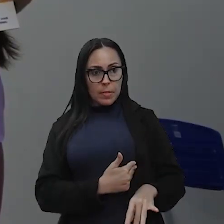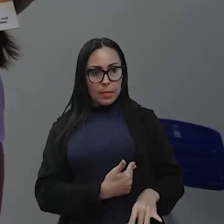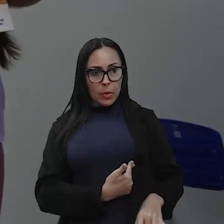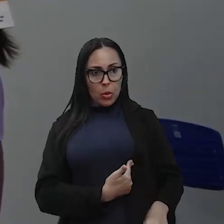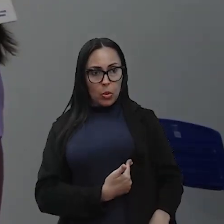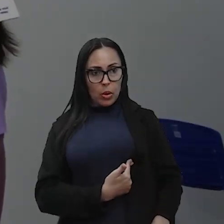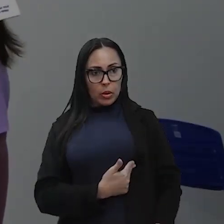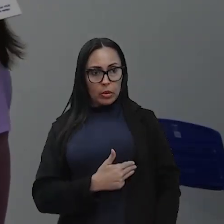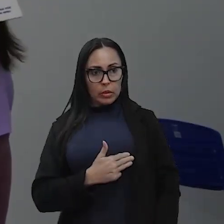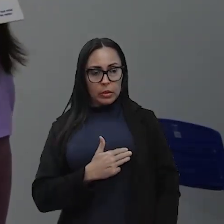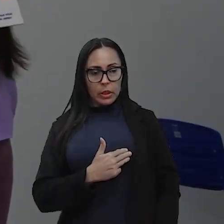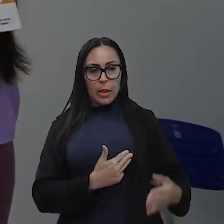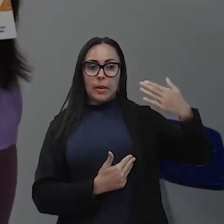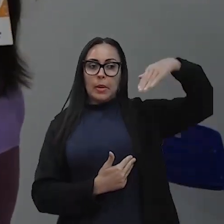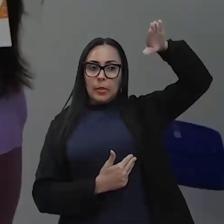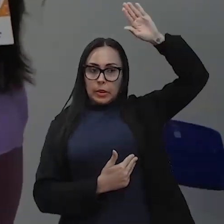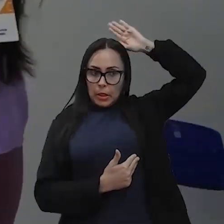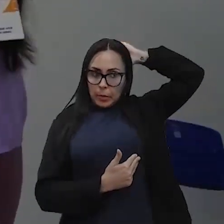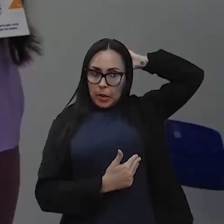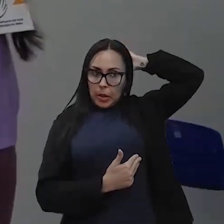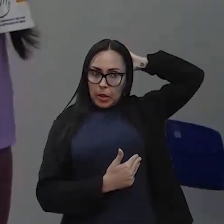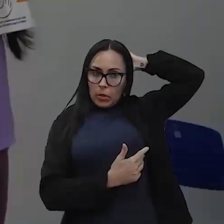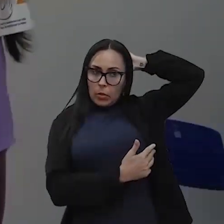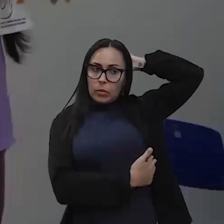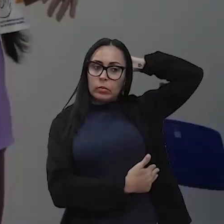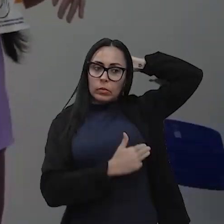aprofunda aqui. Claro, a mão tá levantada, viu, meninas?